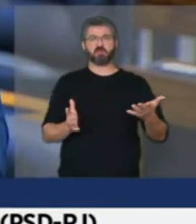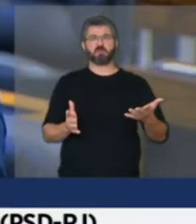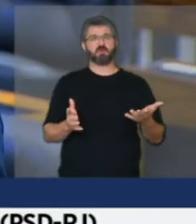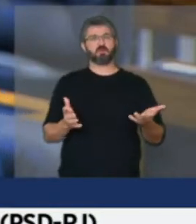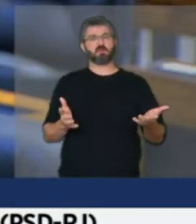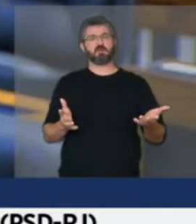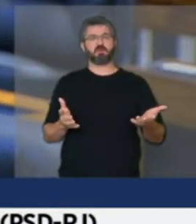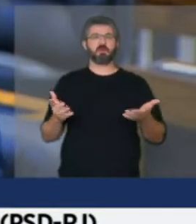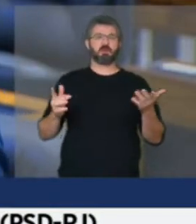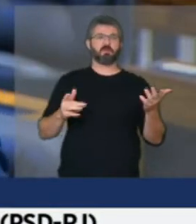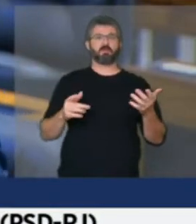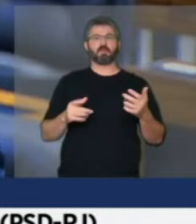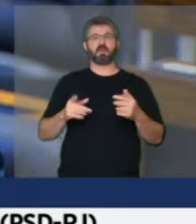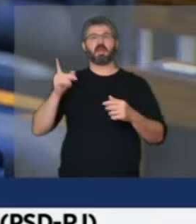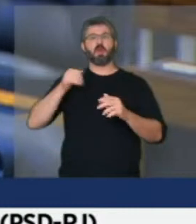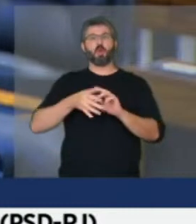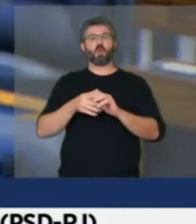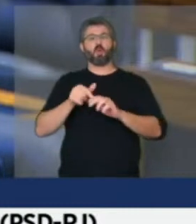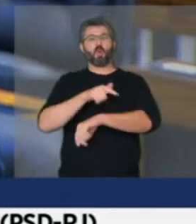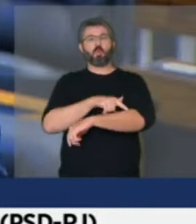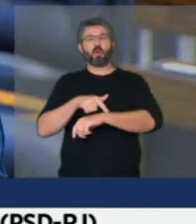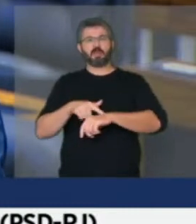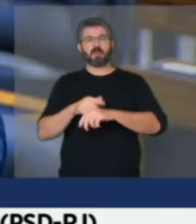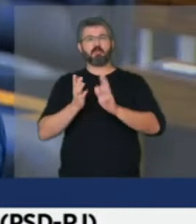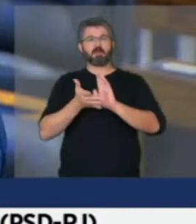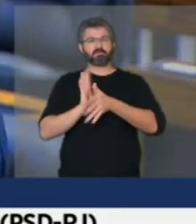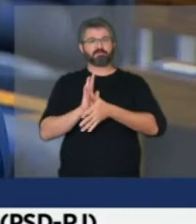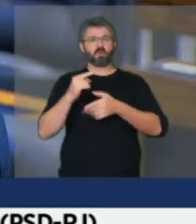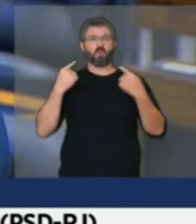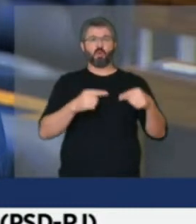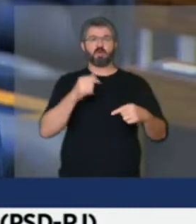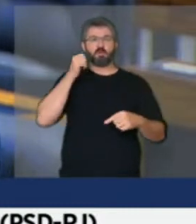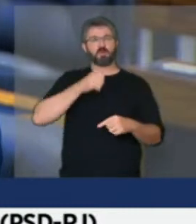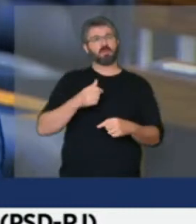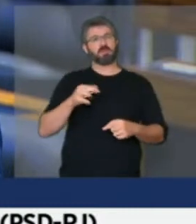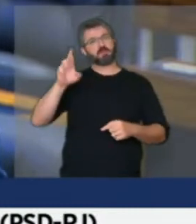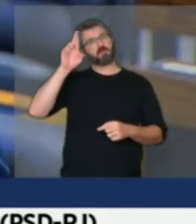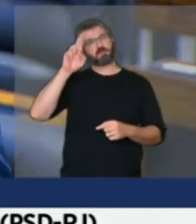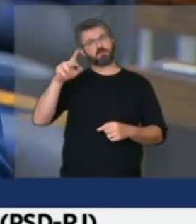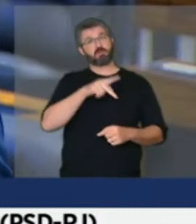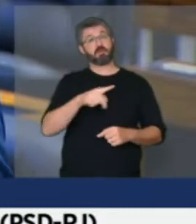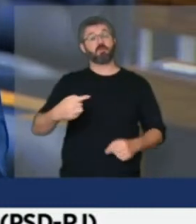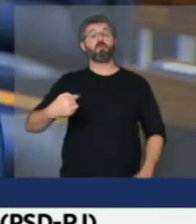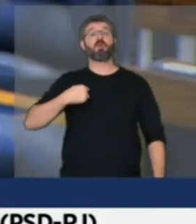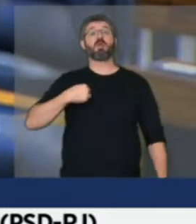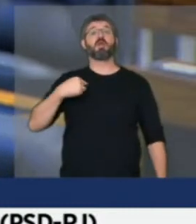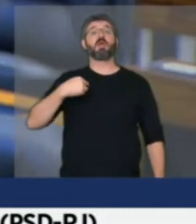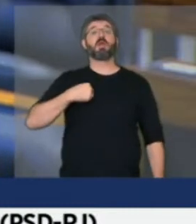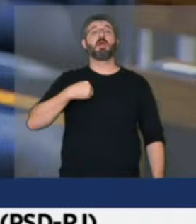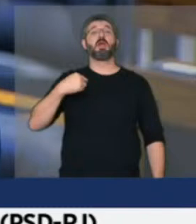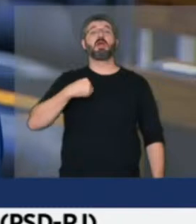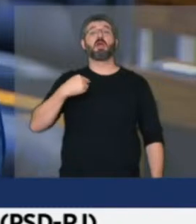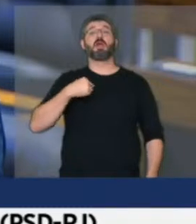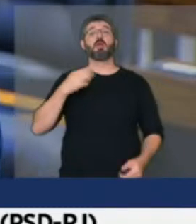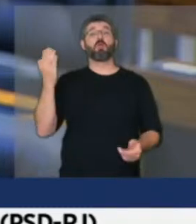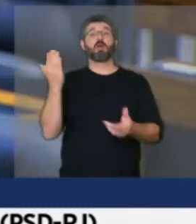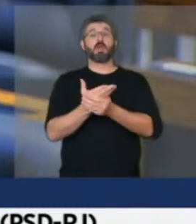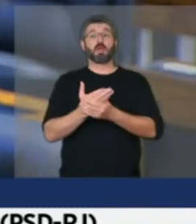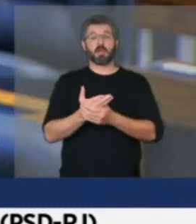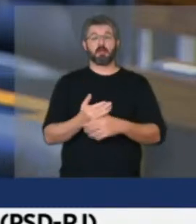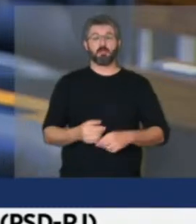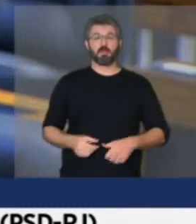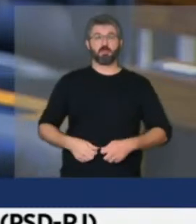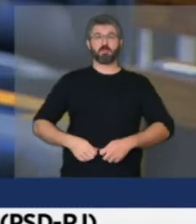comportamento misógino. Senhor presidente, fui eu que fiz o requerimento para